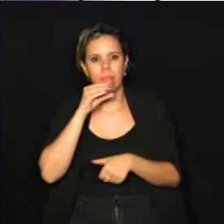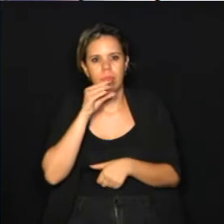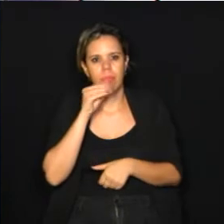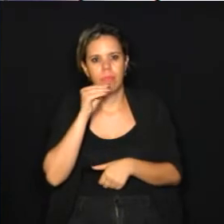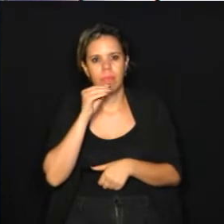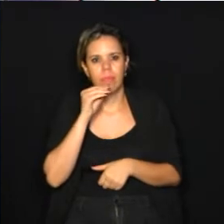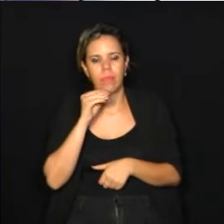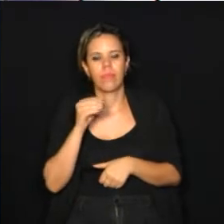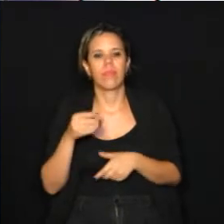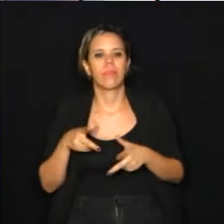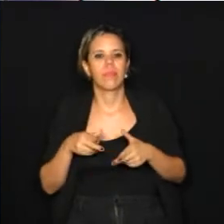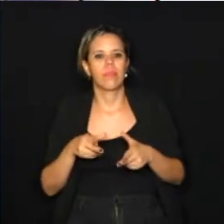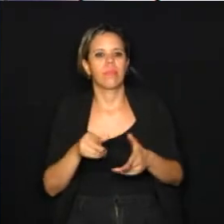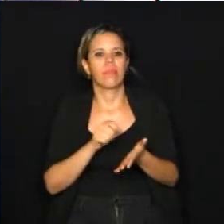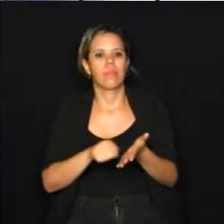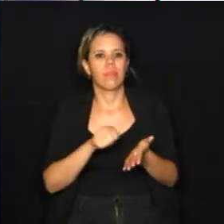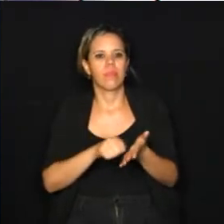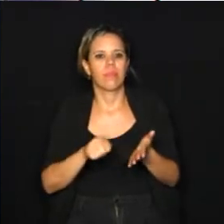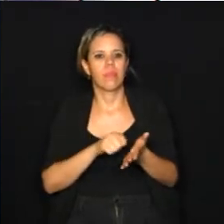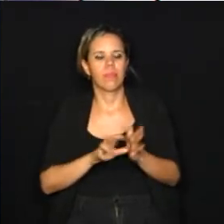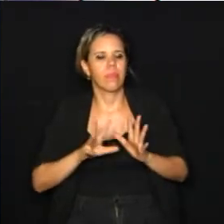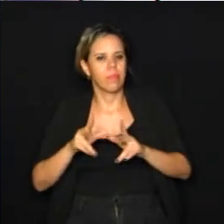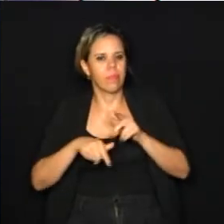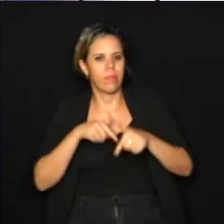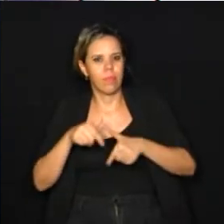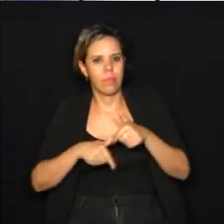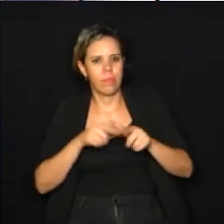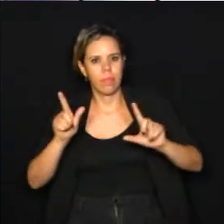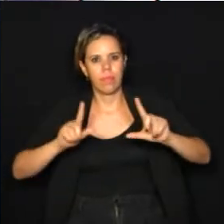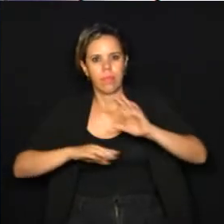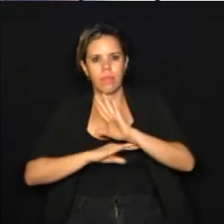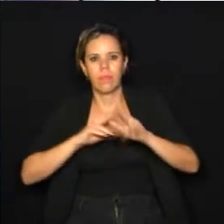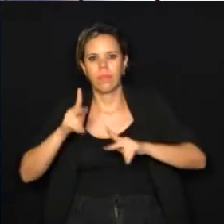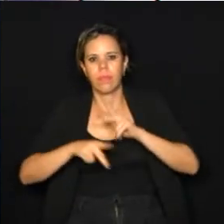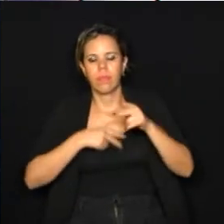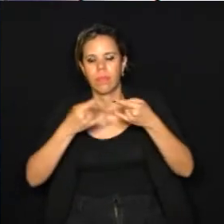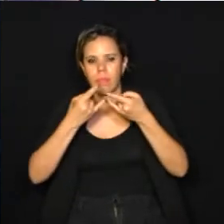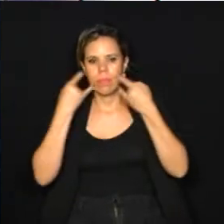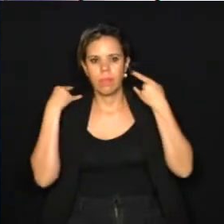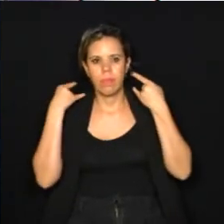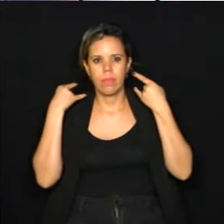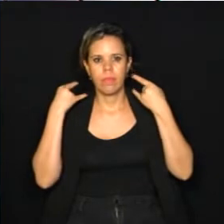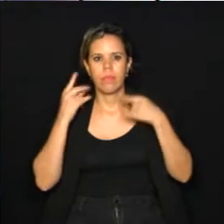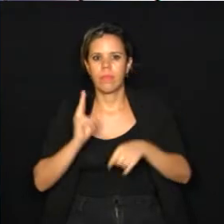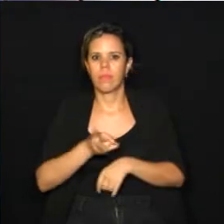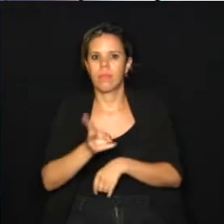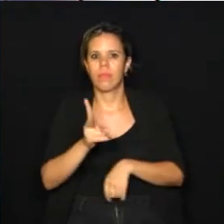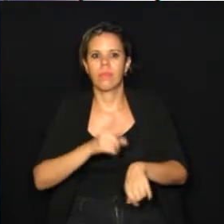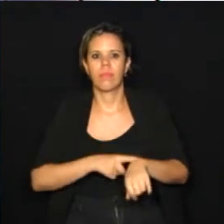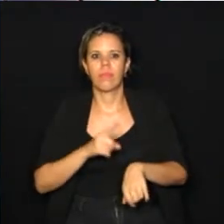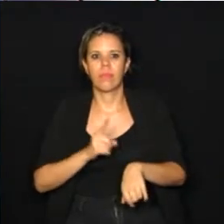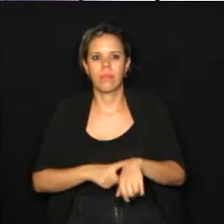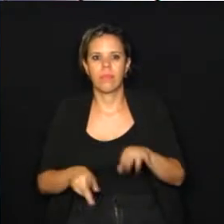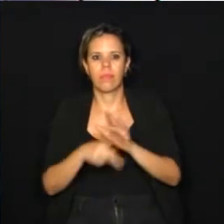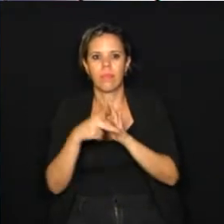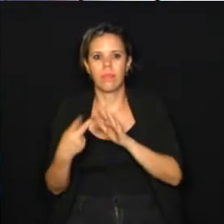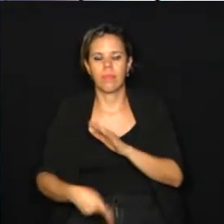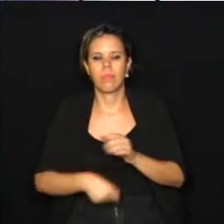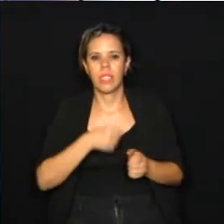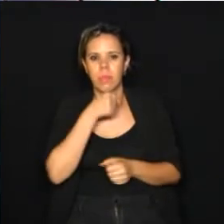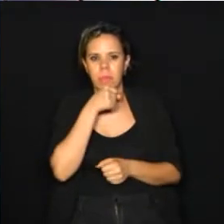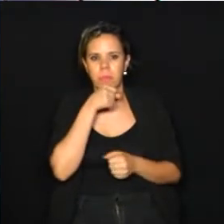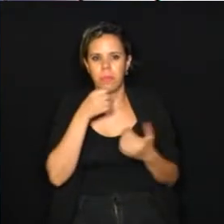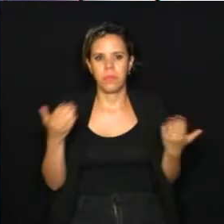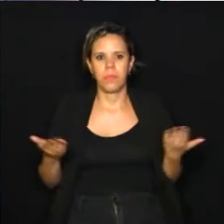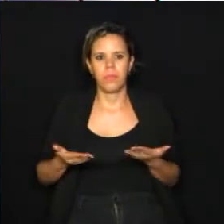na redação e nos outros departamentos da TV, todos usam máscara o tempo todo. Inclusive, na coletiva de